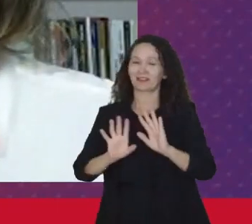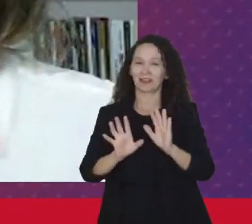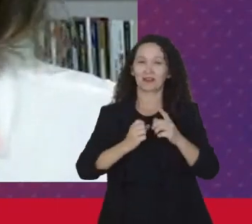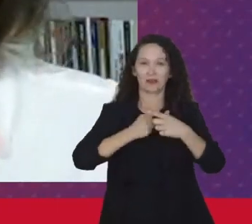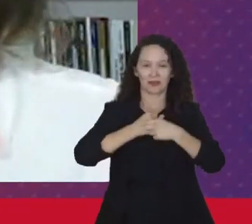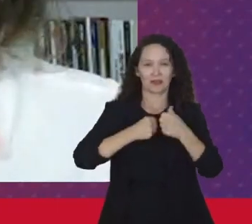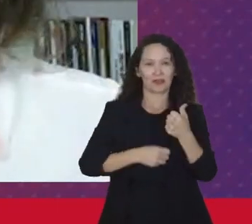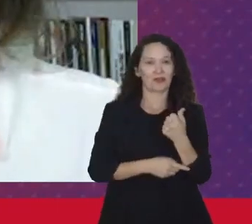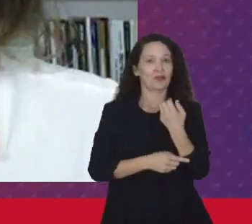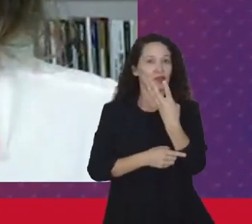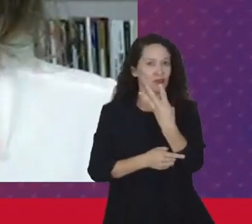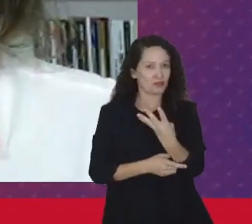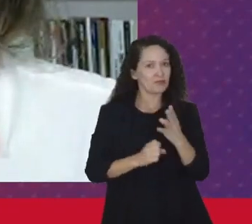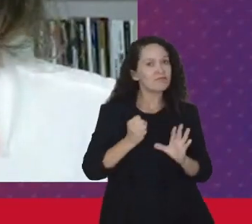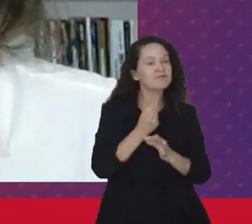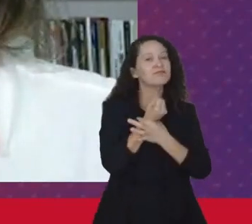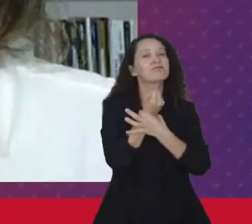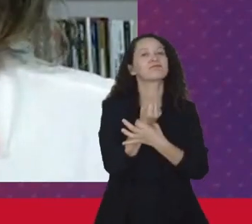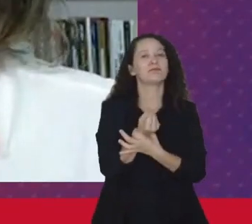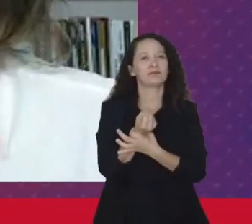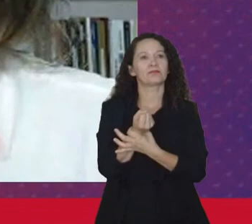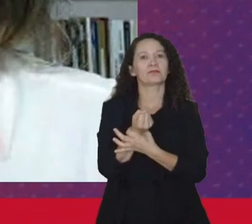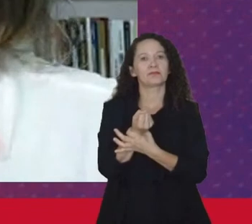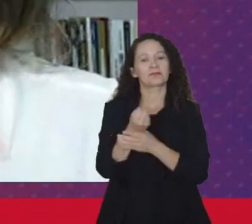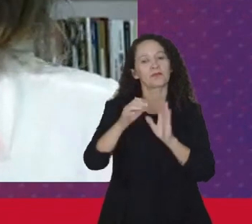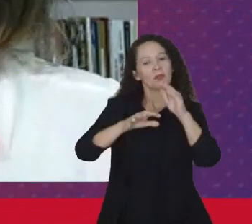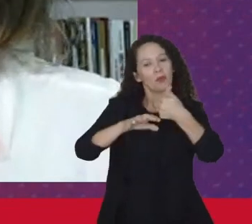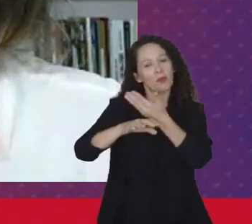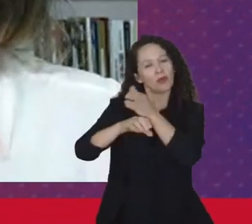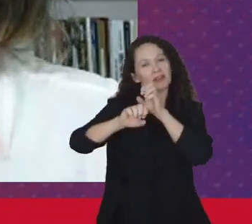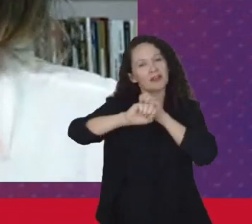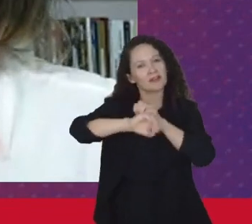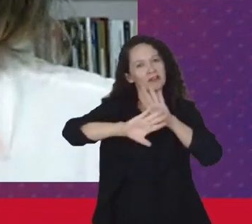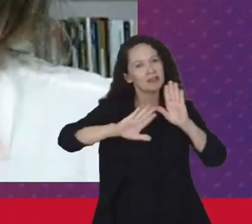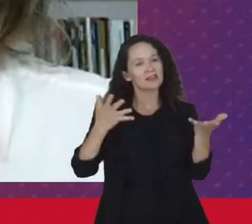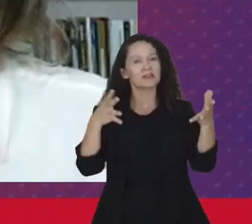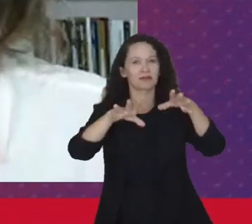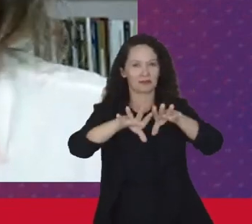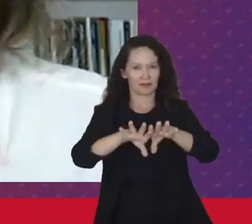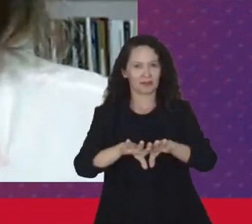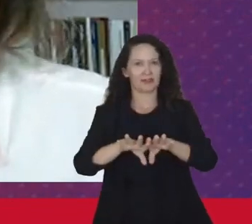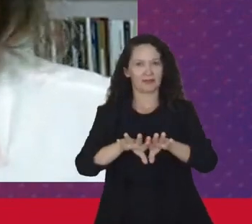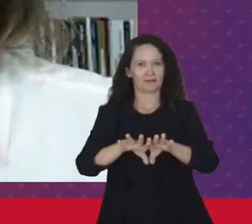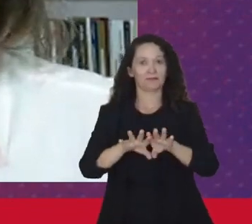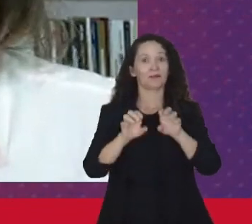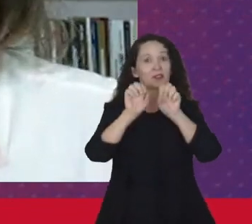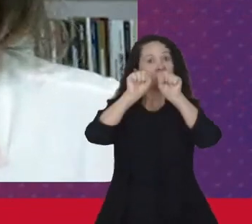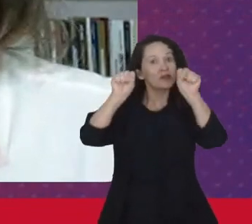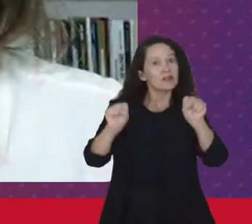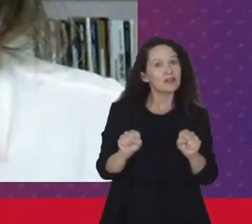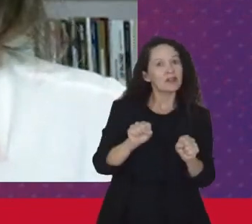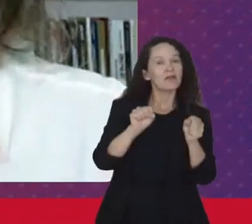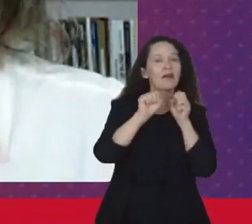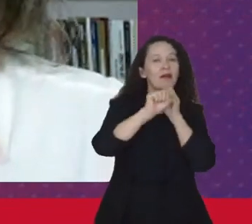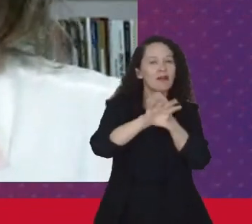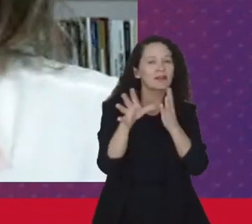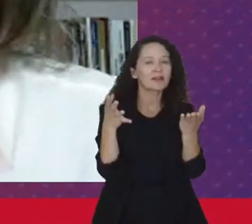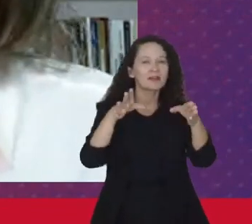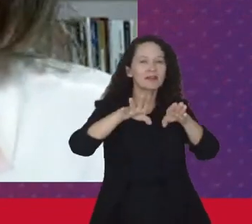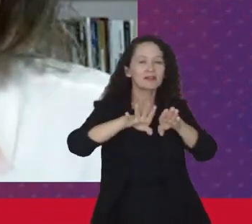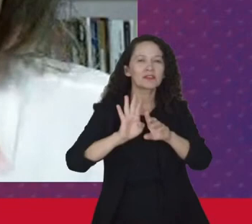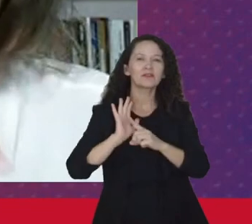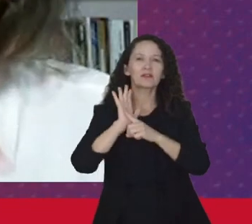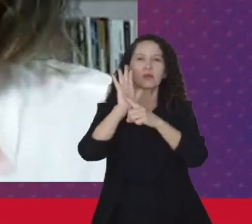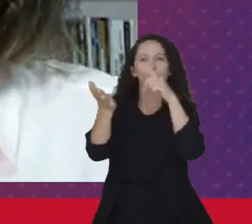artigo 24 assegura o acesso à educação inclusiva, em um sistema educacional inclusivo, e coloca